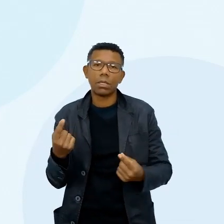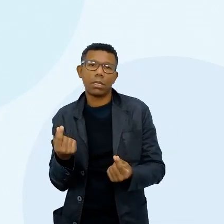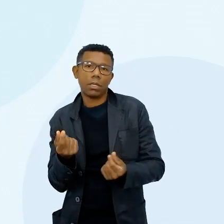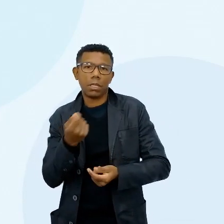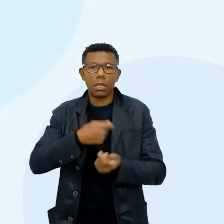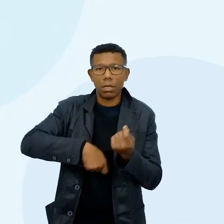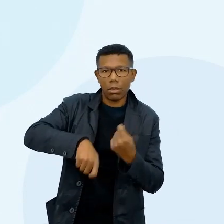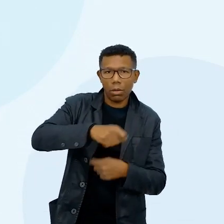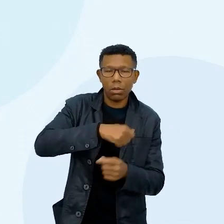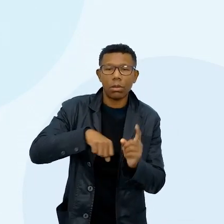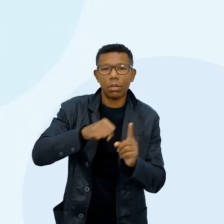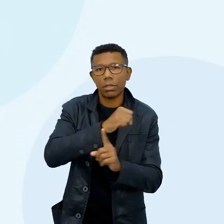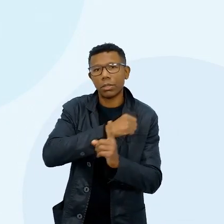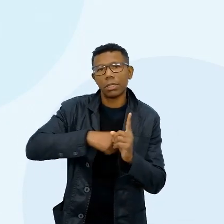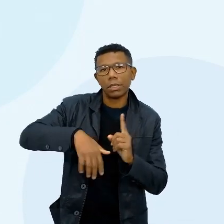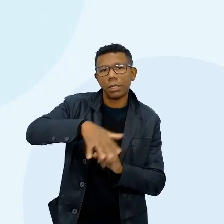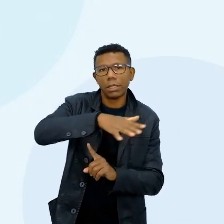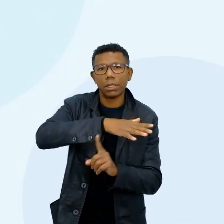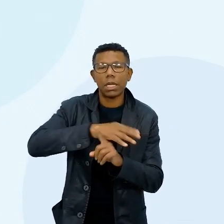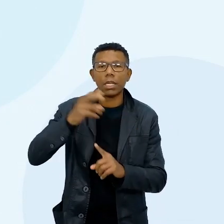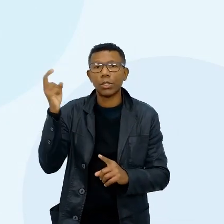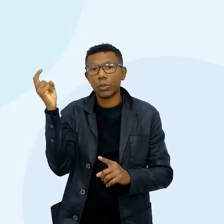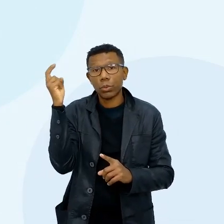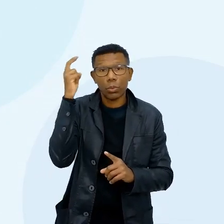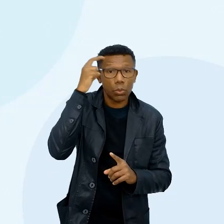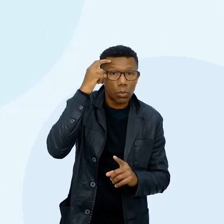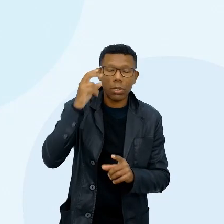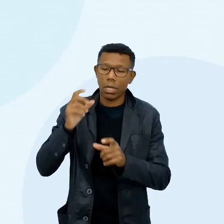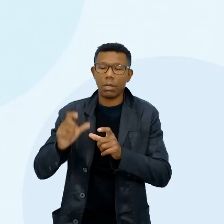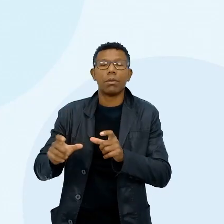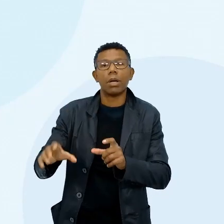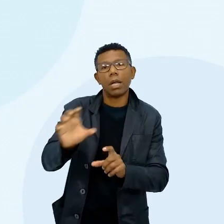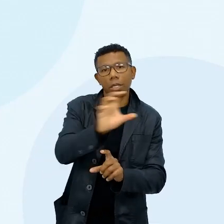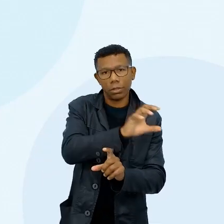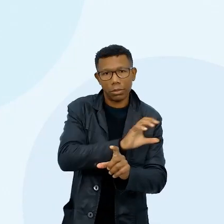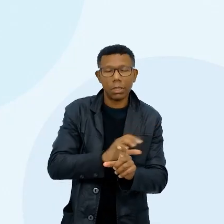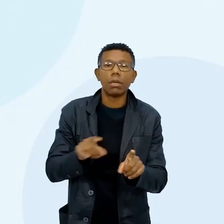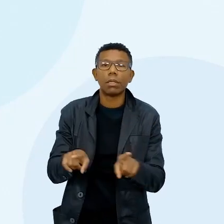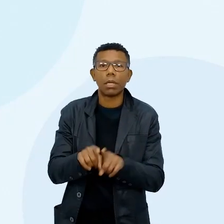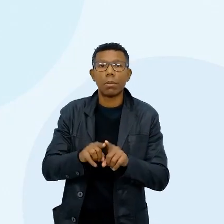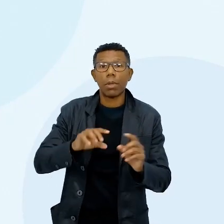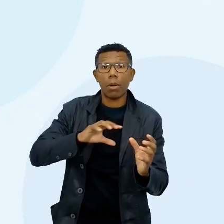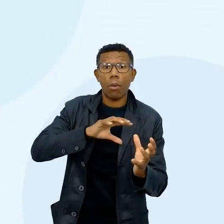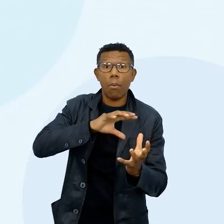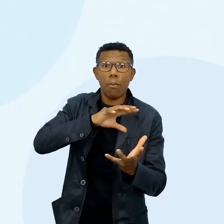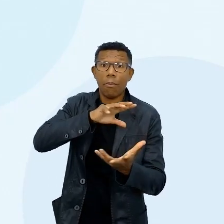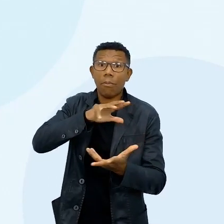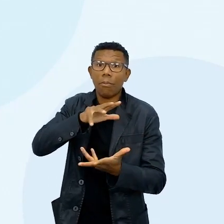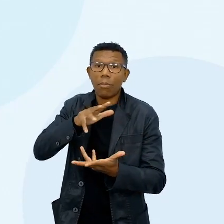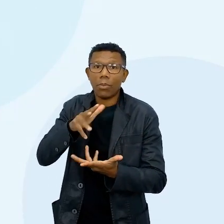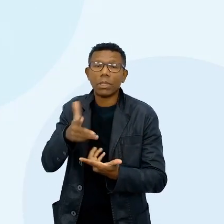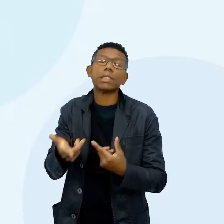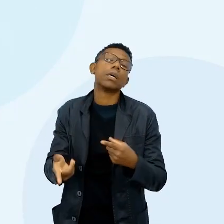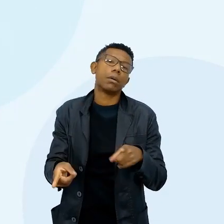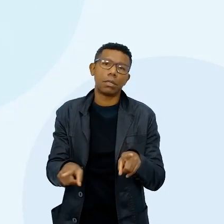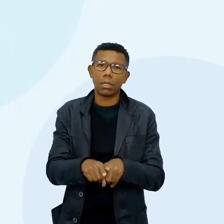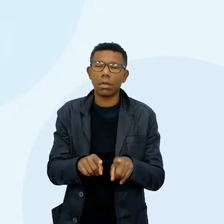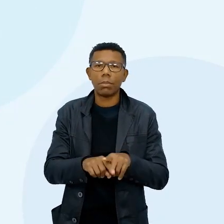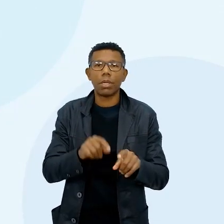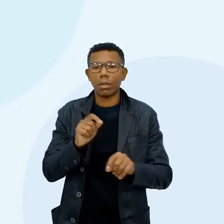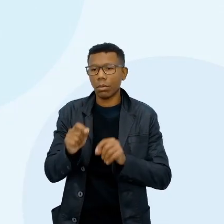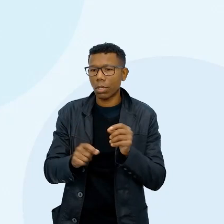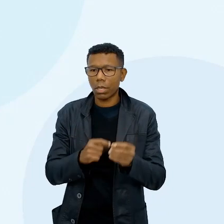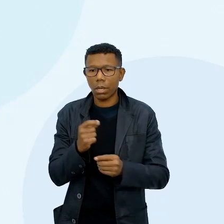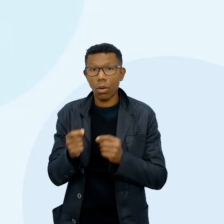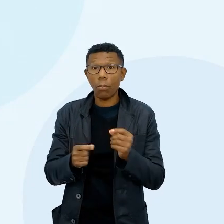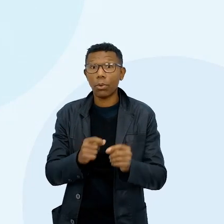sociais, ambientais e culturais nos âmbitos local, regional, nacional e mundial, em diferentes tempos, a partir da pluralidade de